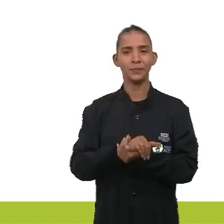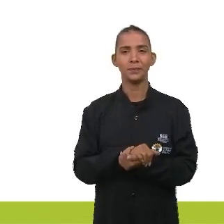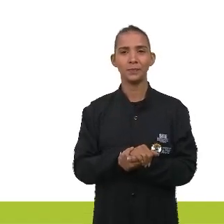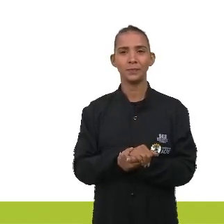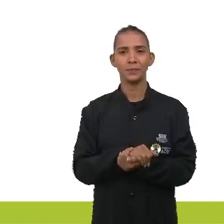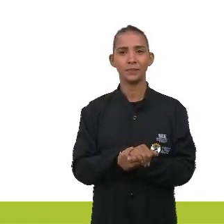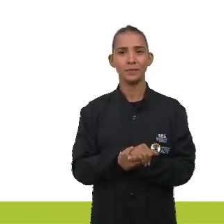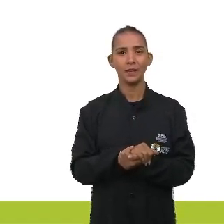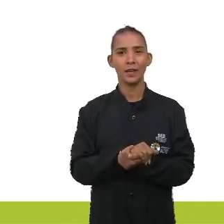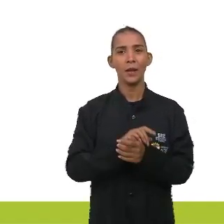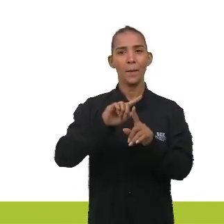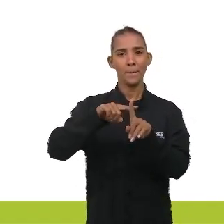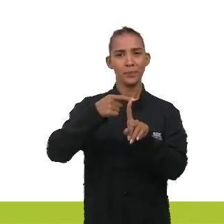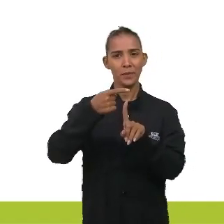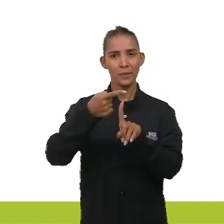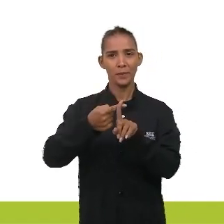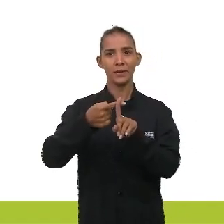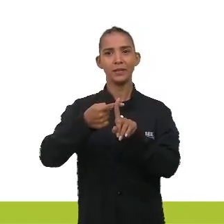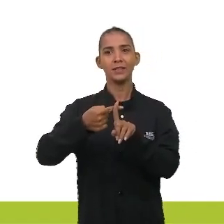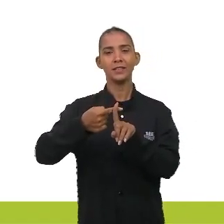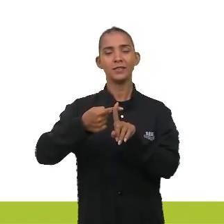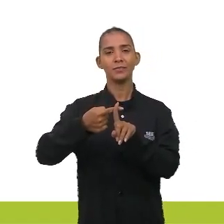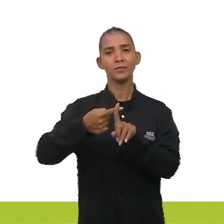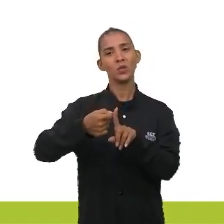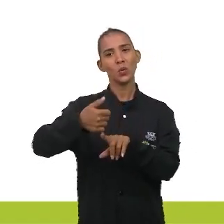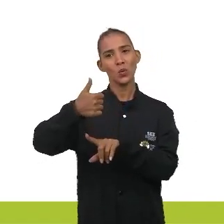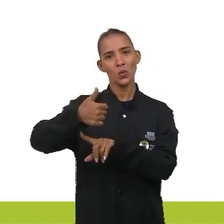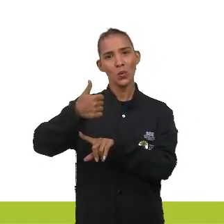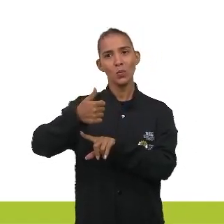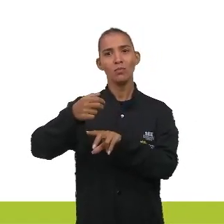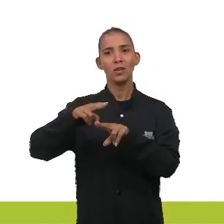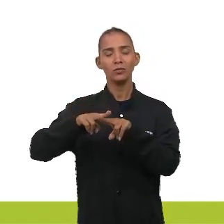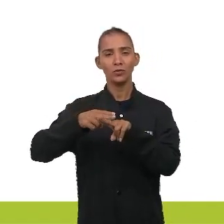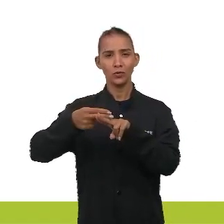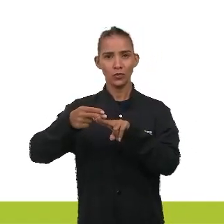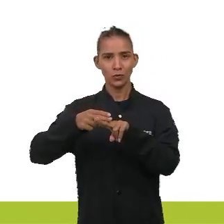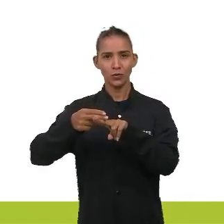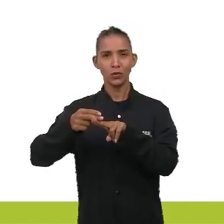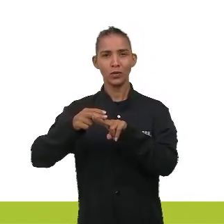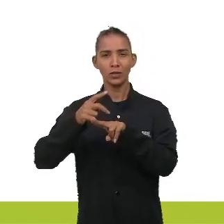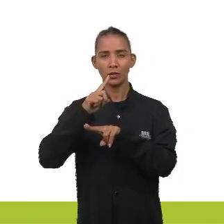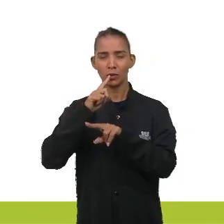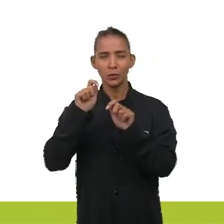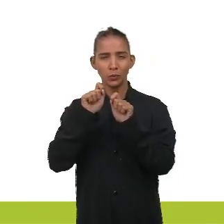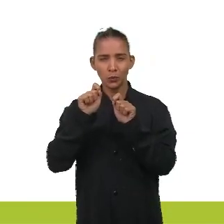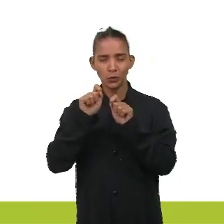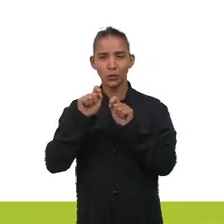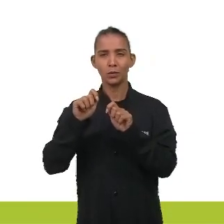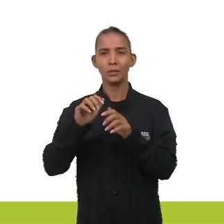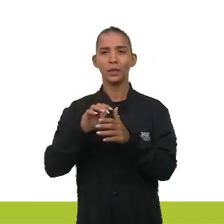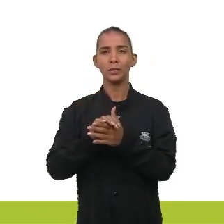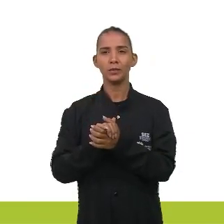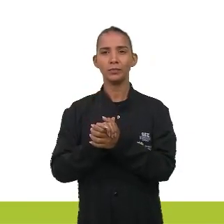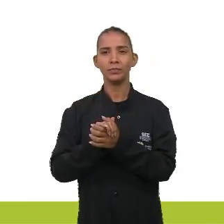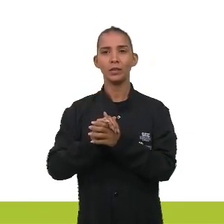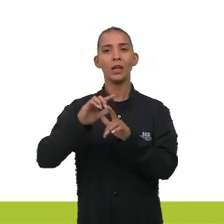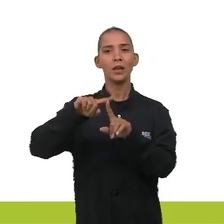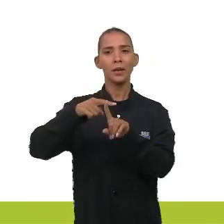mais uma do chocolate amargo e